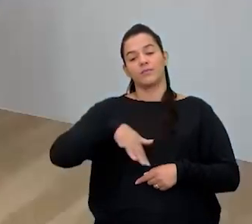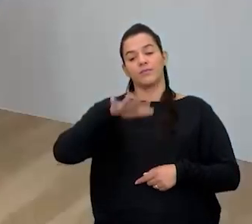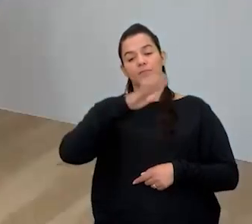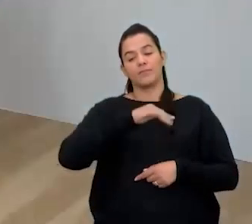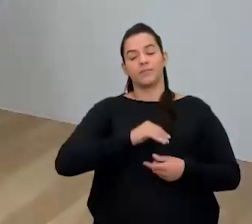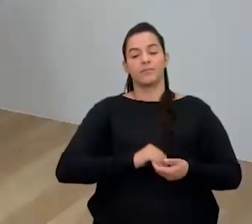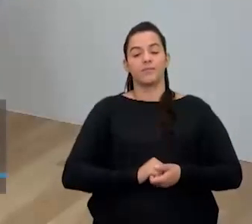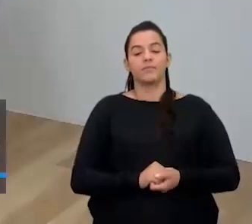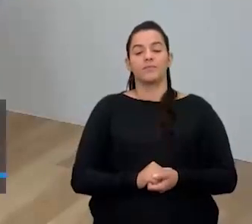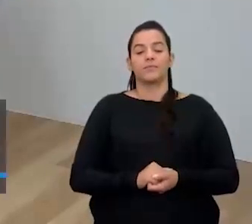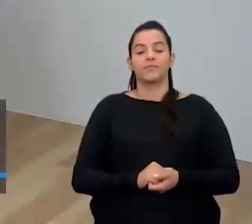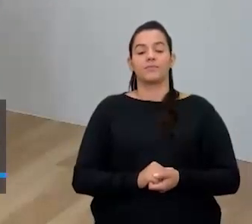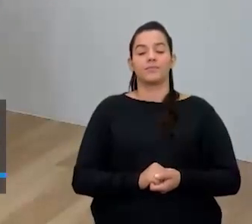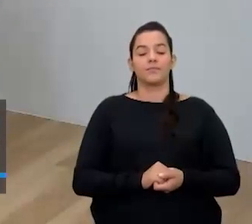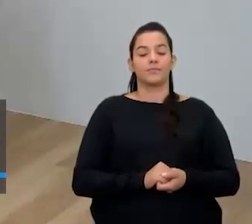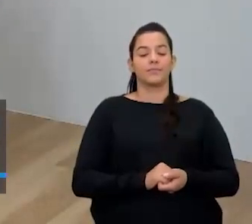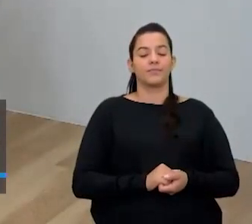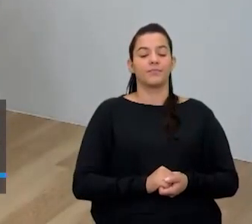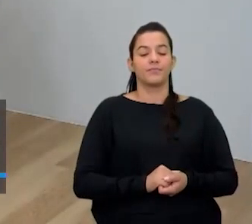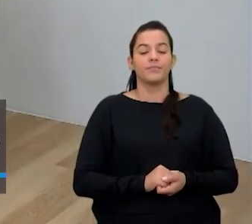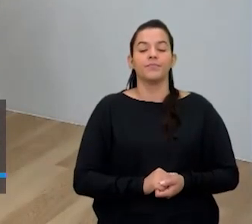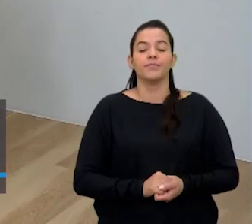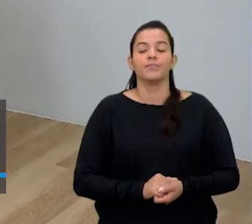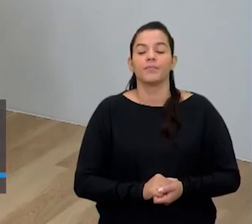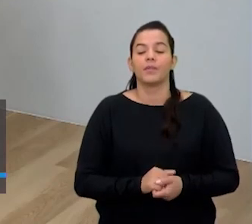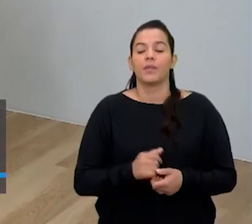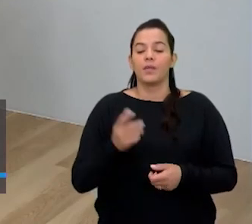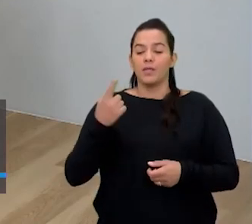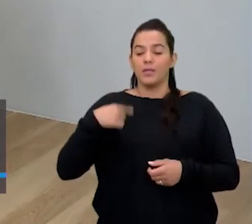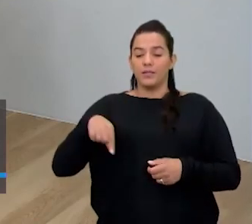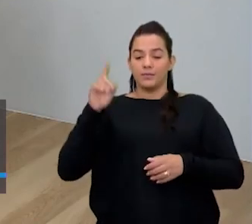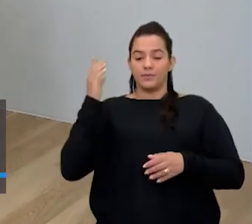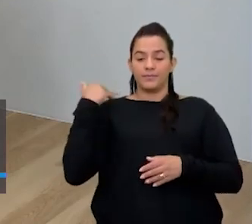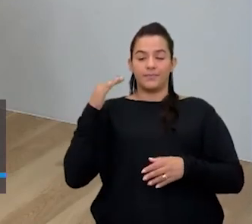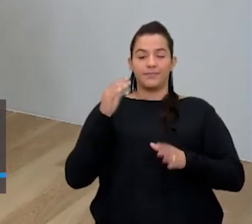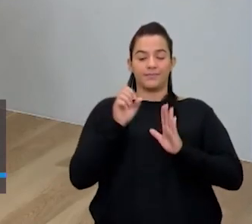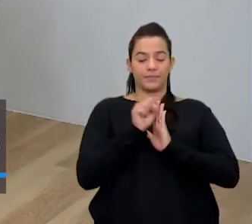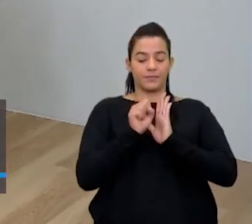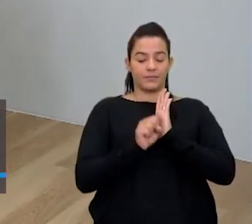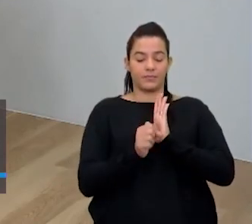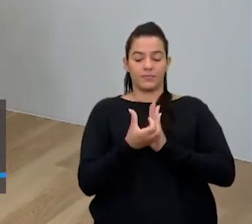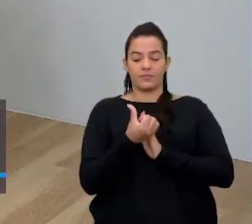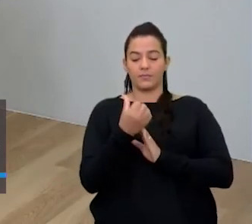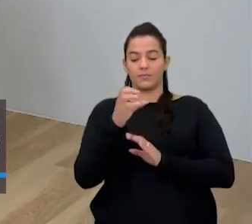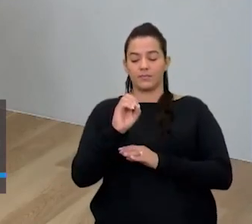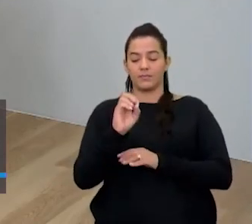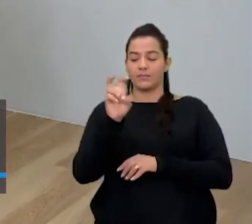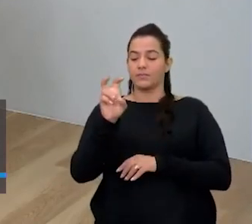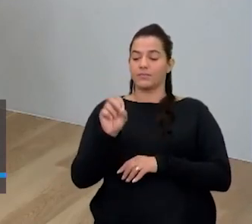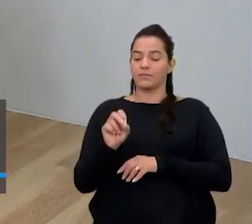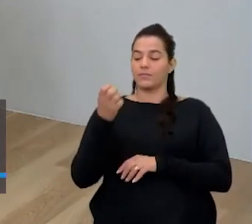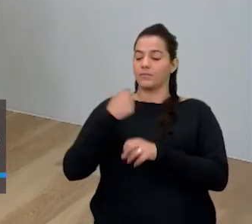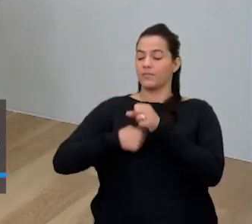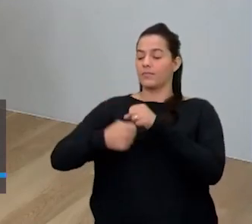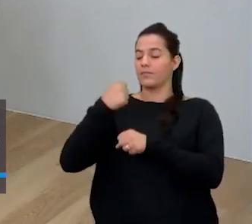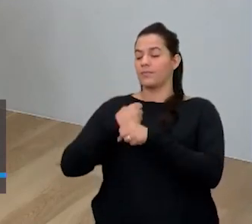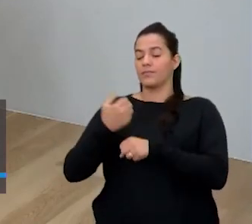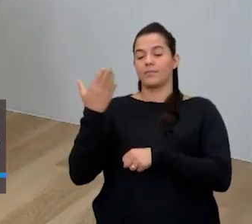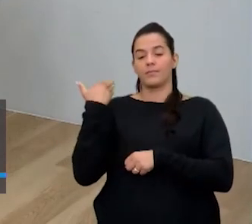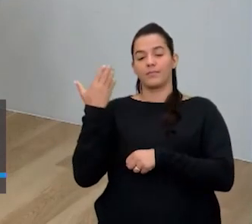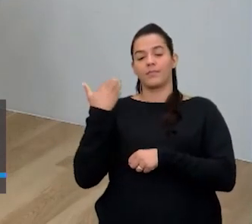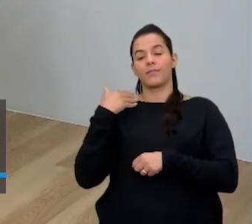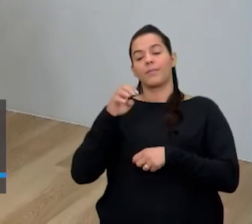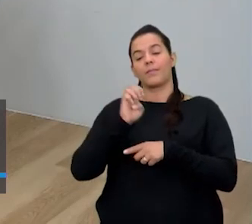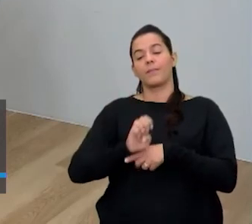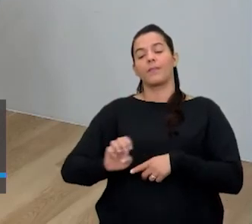parênteses. Até a década de 60, ou seja, logo ali, coisa de 50, 60 anos atrás, os